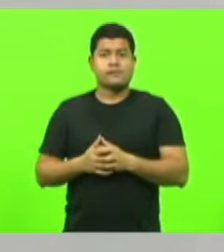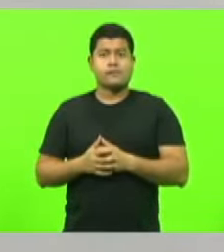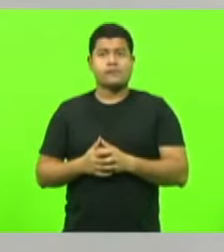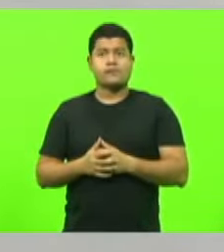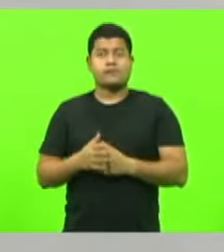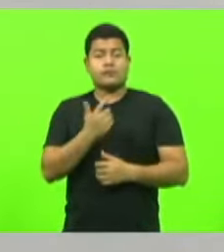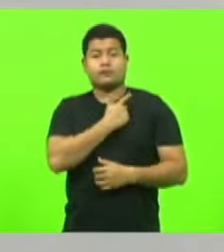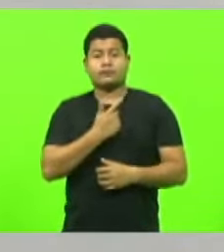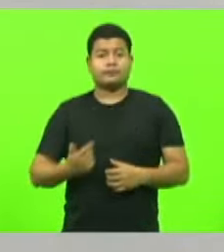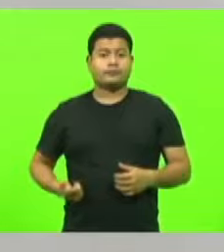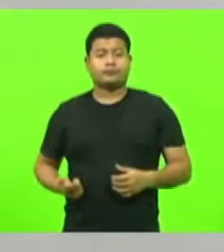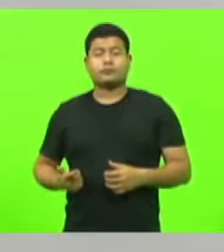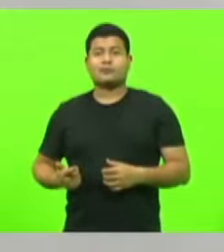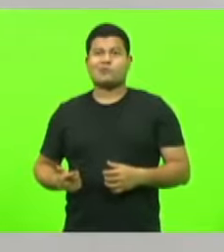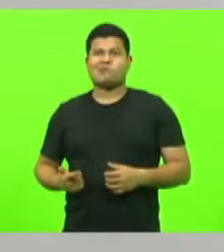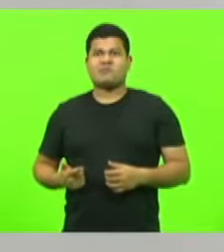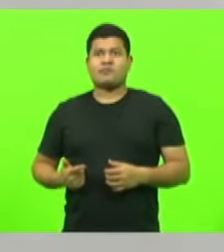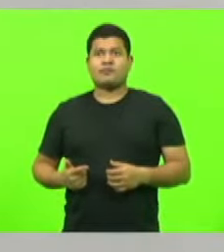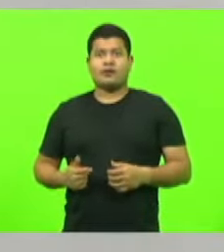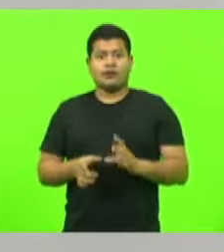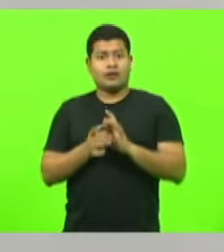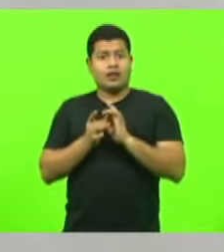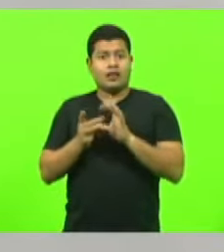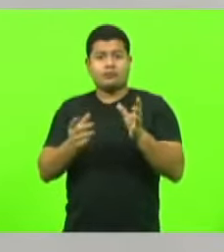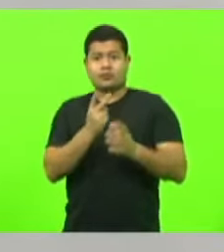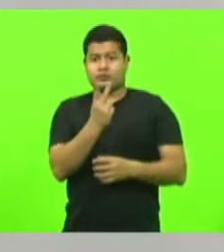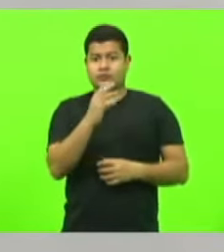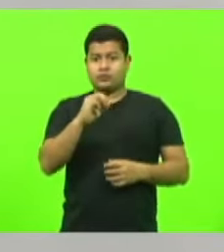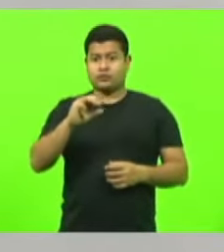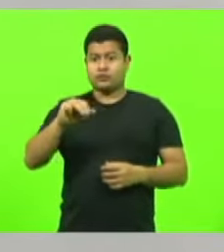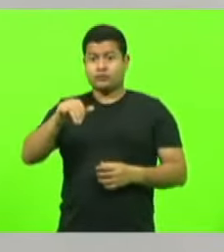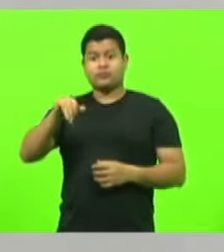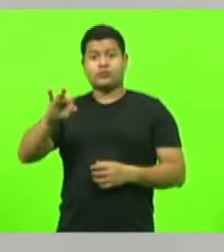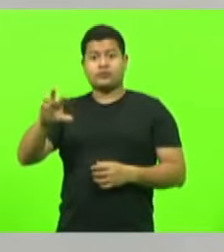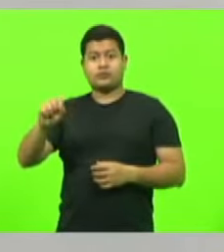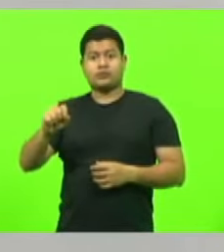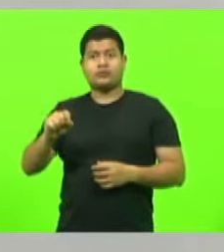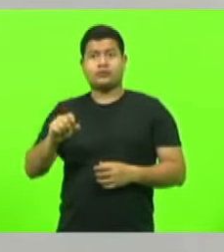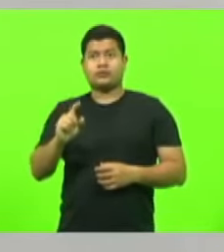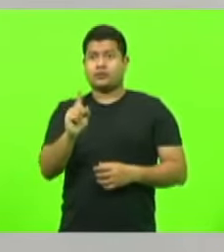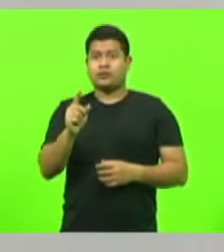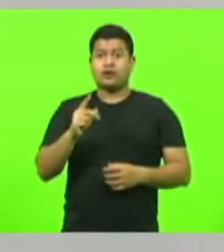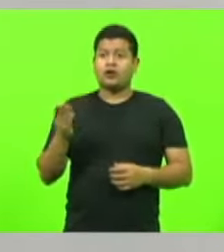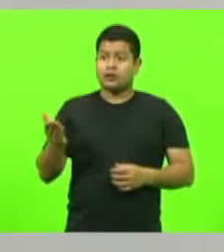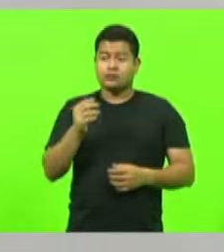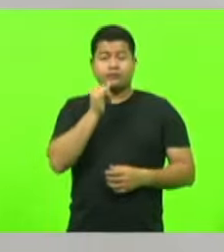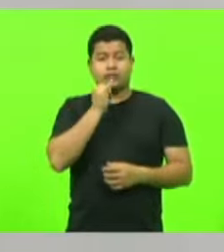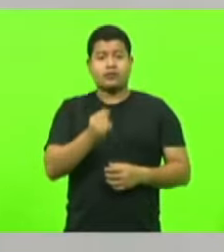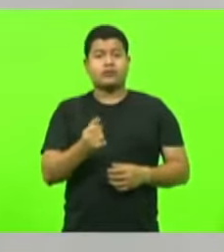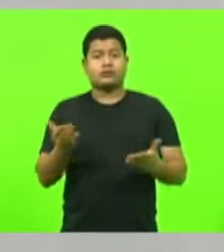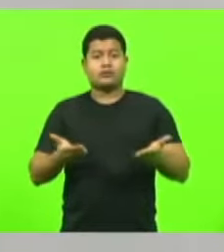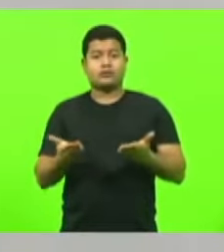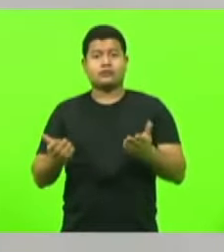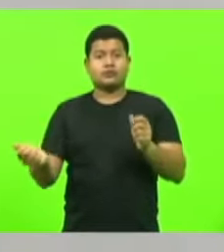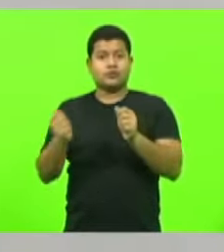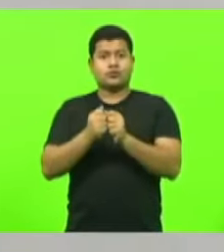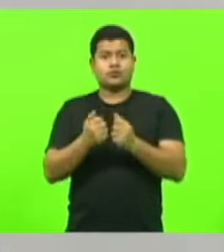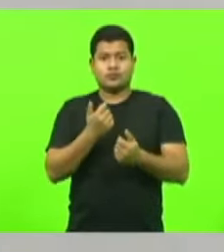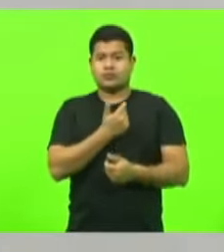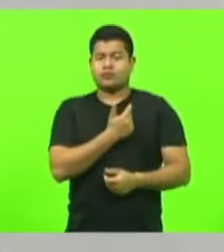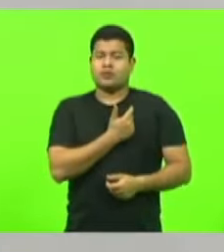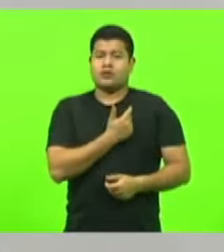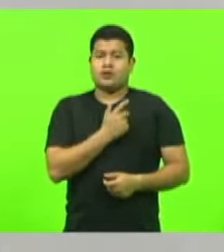governador não vai só liberar 200 milhões, se for necessário, ele acabou de dizer, ao lado do nosso presidente Mauro